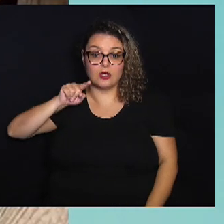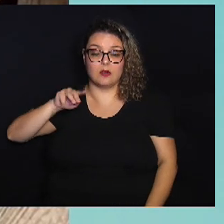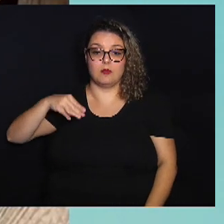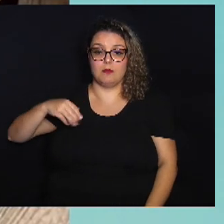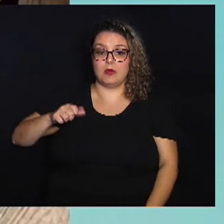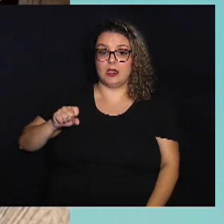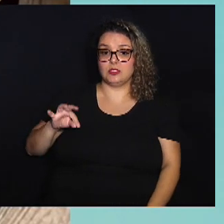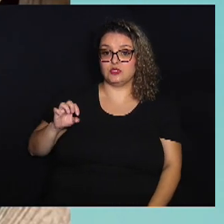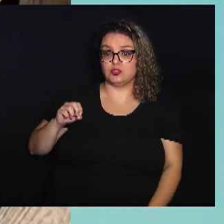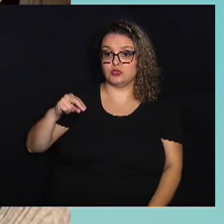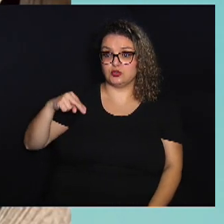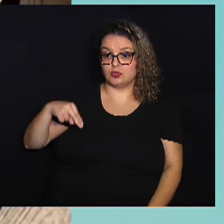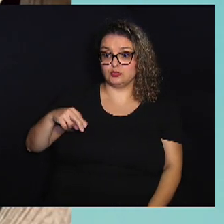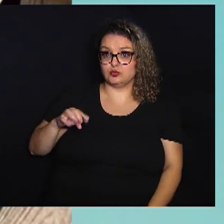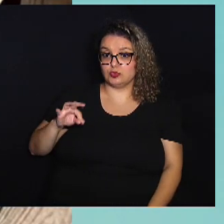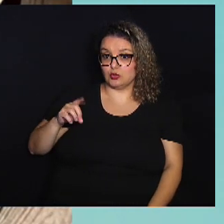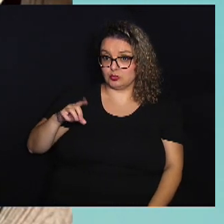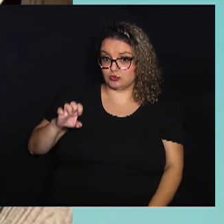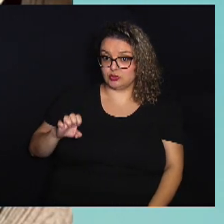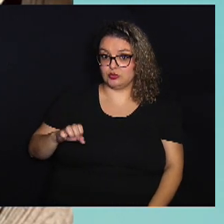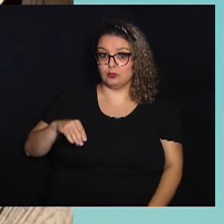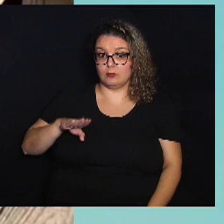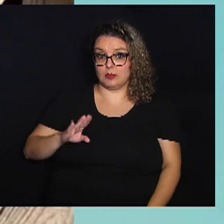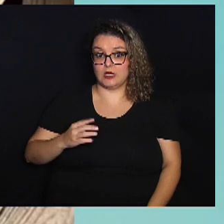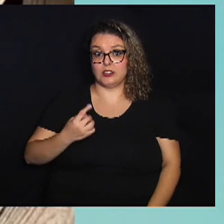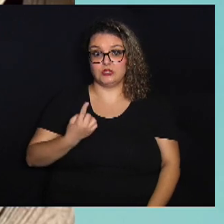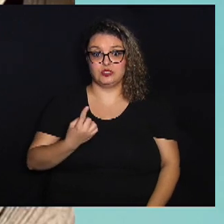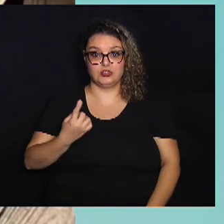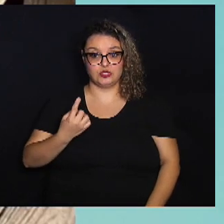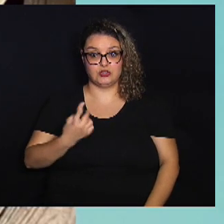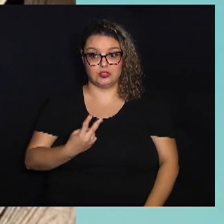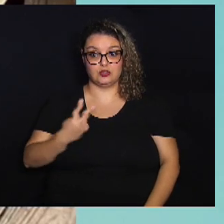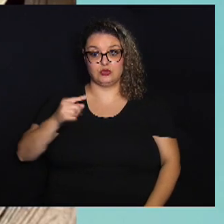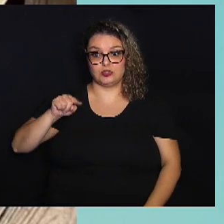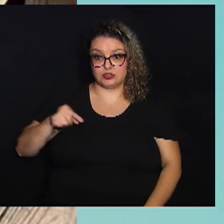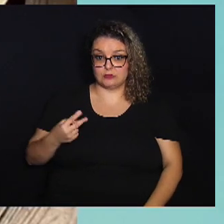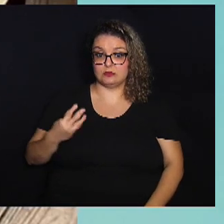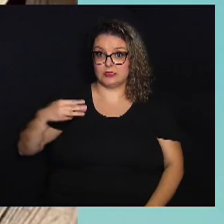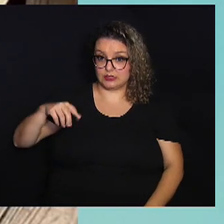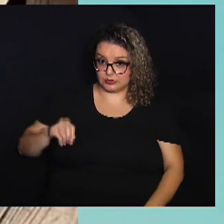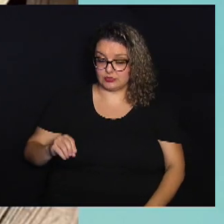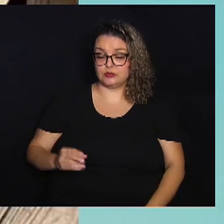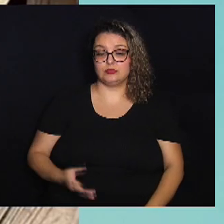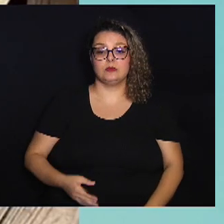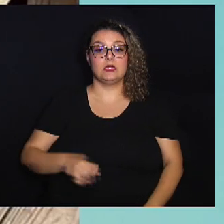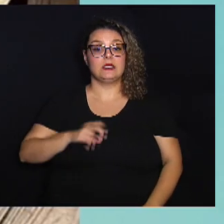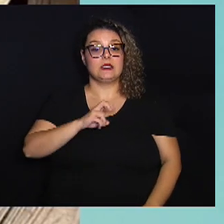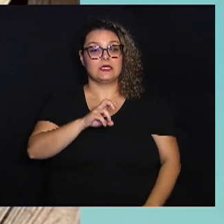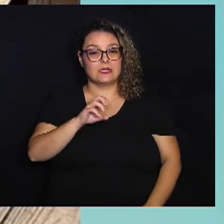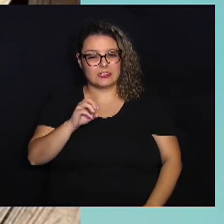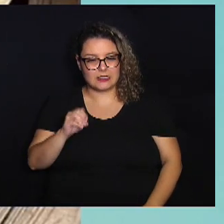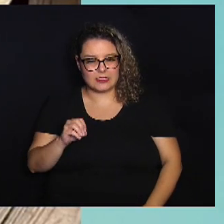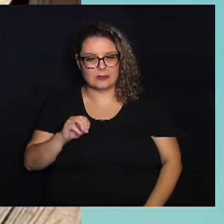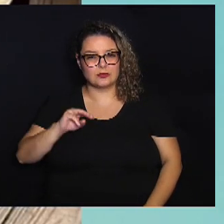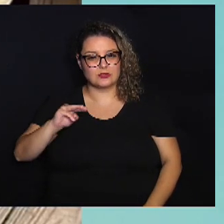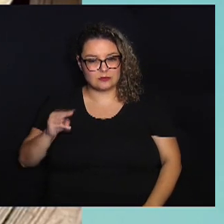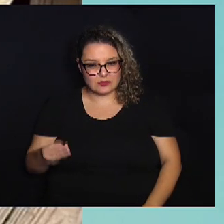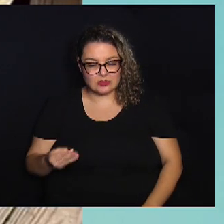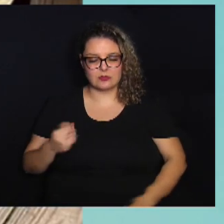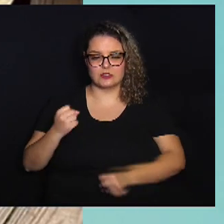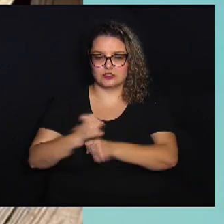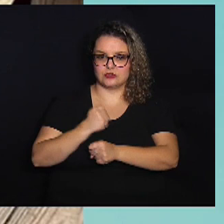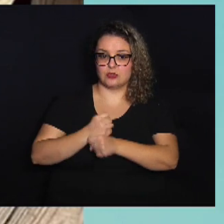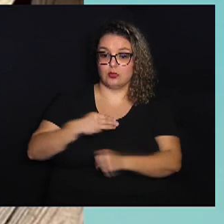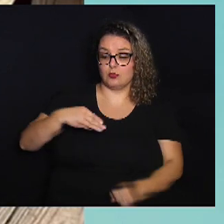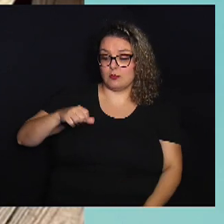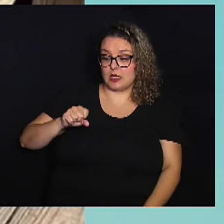de 1,5 metro de comprimento, que se acredita ter entre 10 milhões e 500 mil anos de idade. Os mastodontes